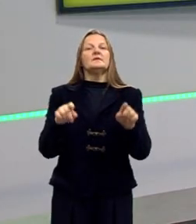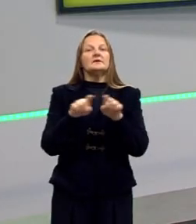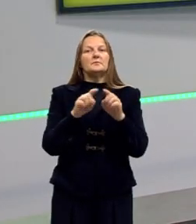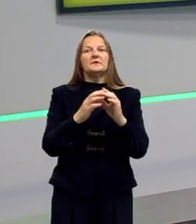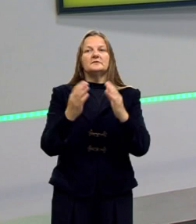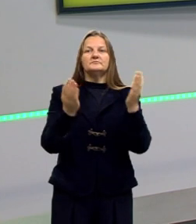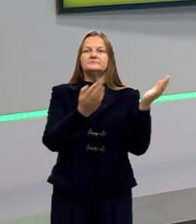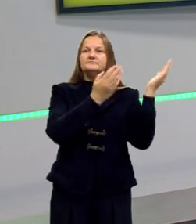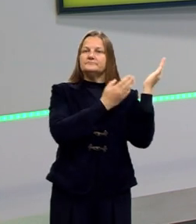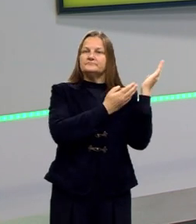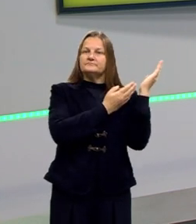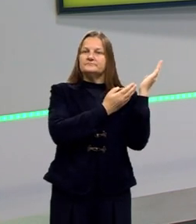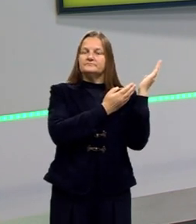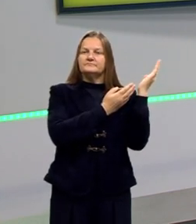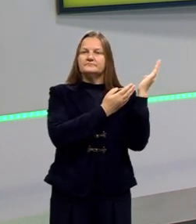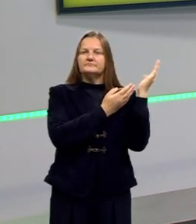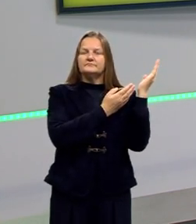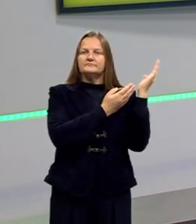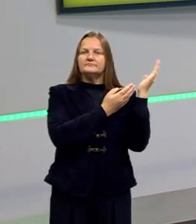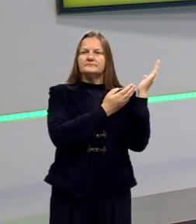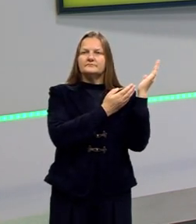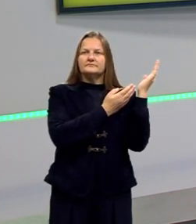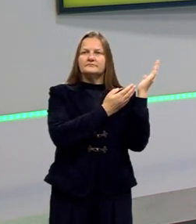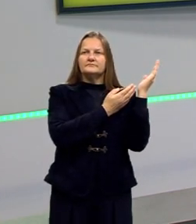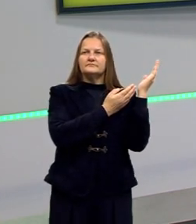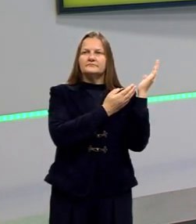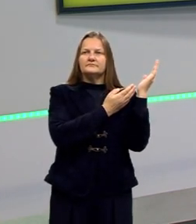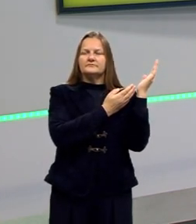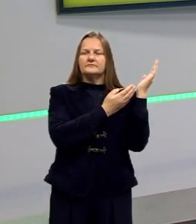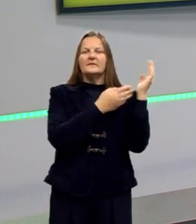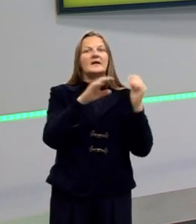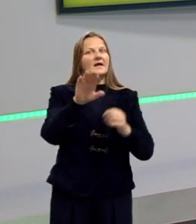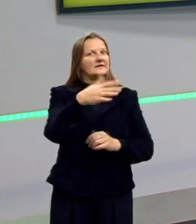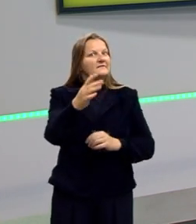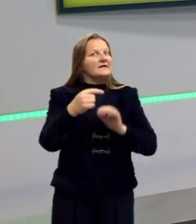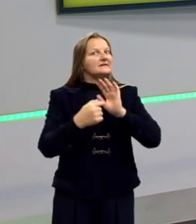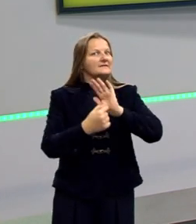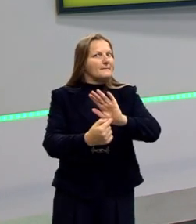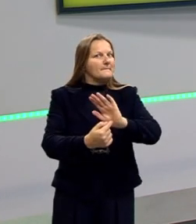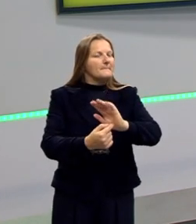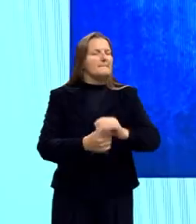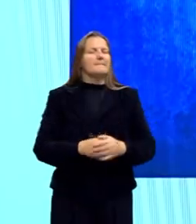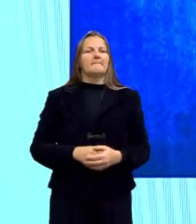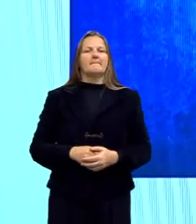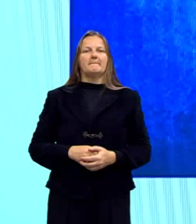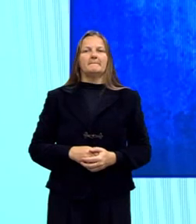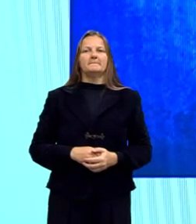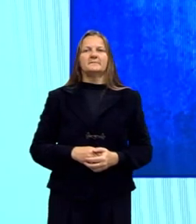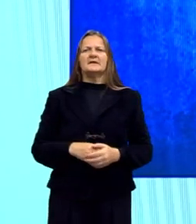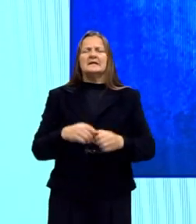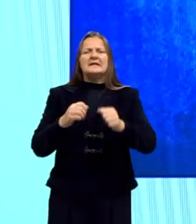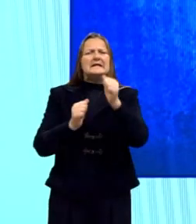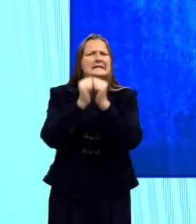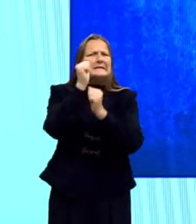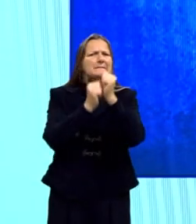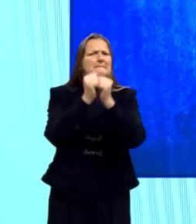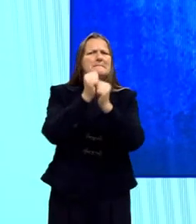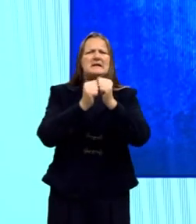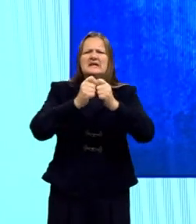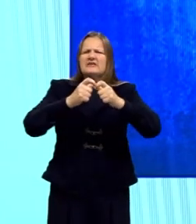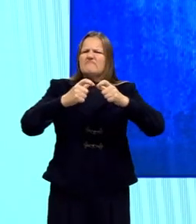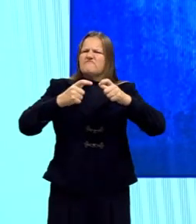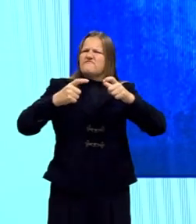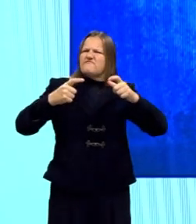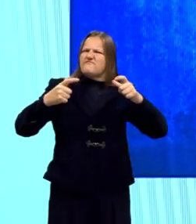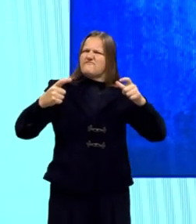do lado aqui vai mostrar para vocês né Eu trouxe uma imagem que muitas vezes pode aparecer é justamente dessas grandes empresas né Aonde